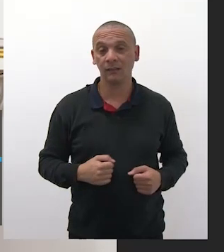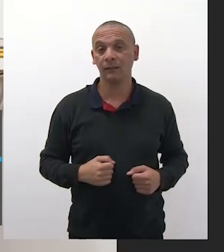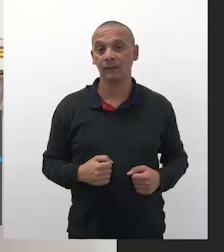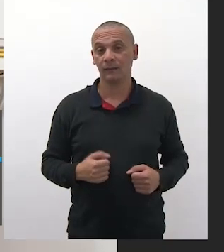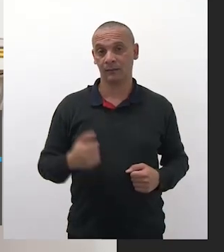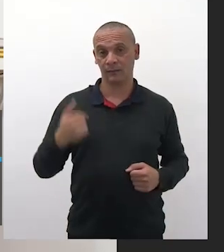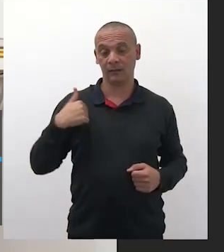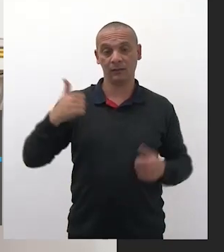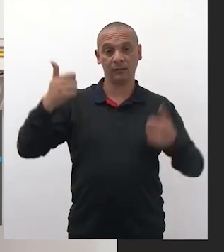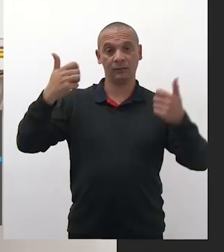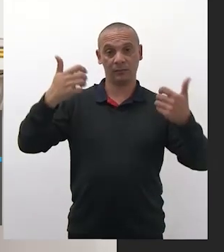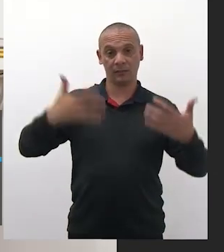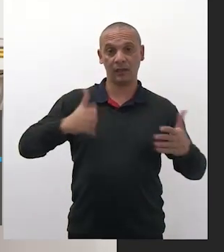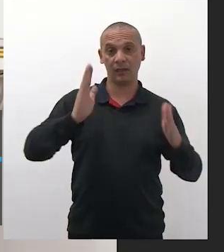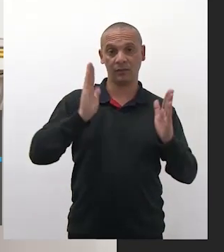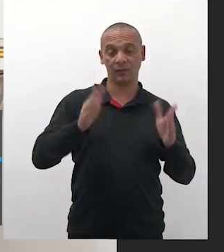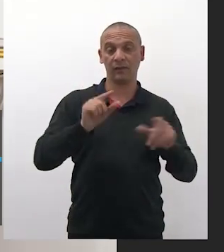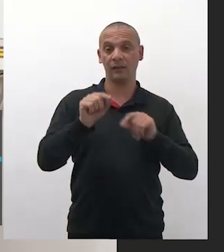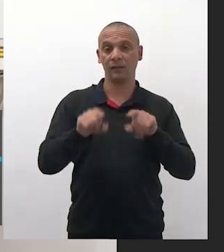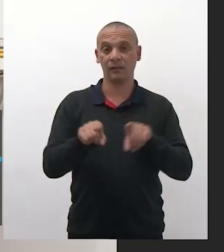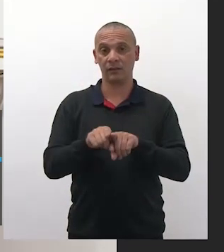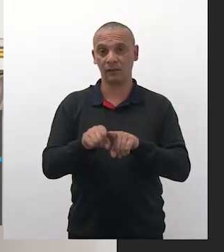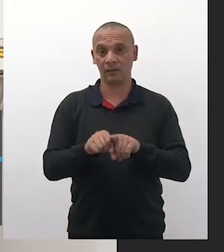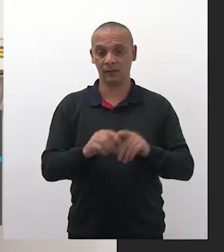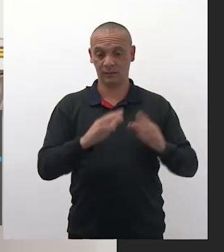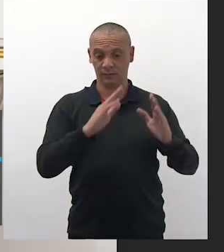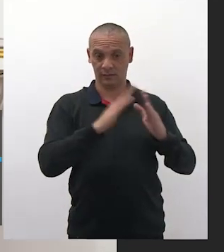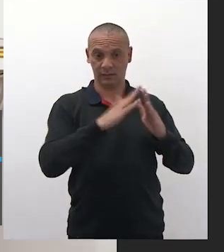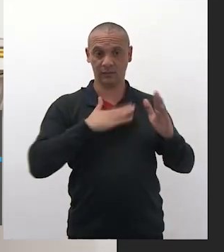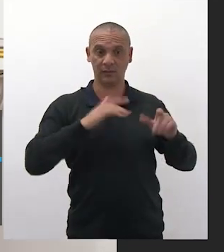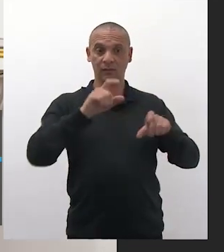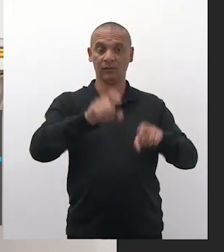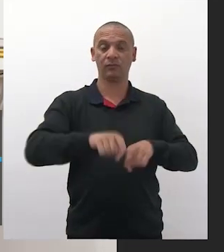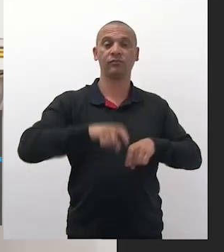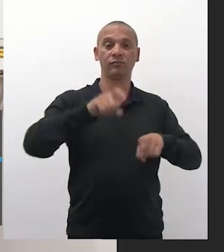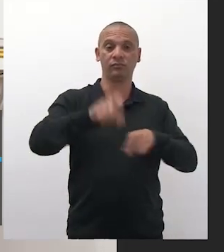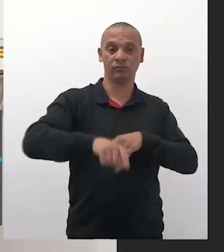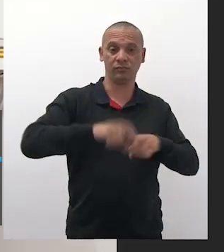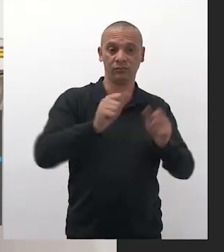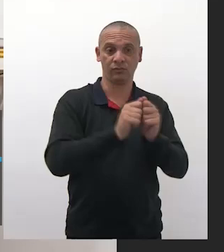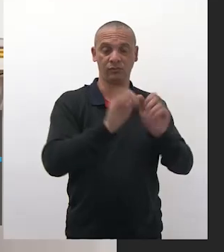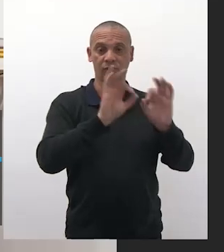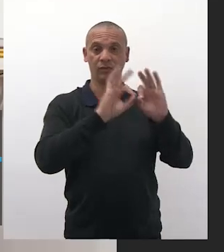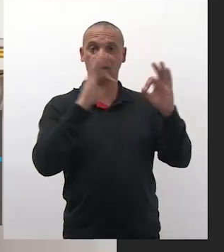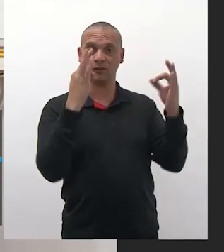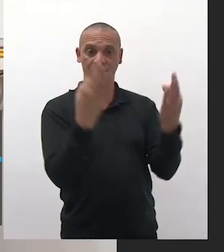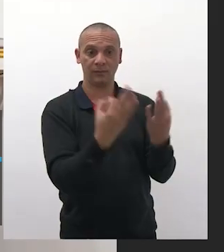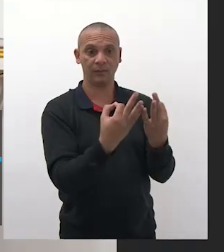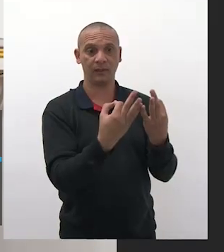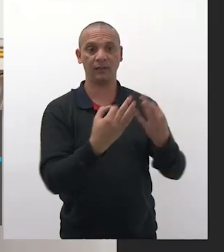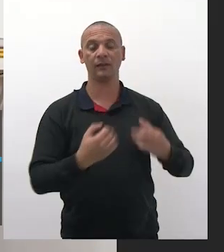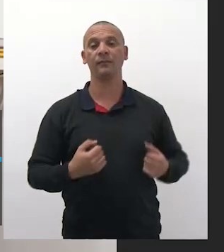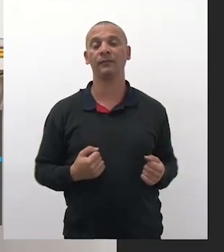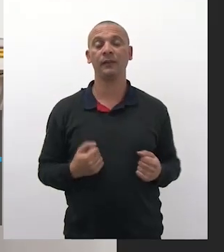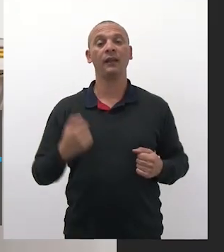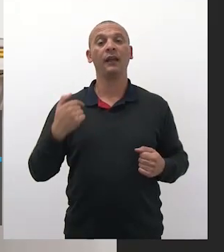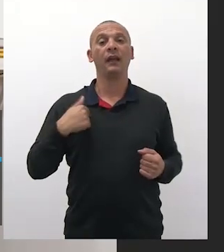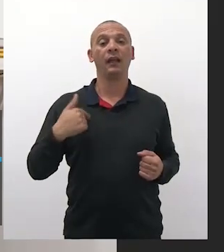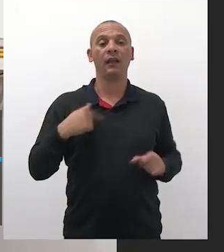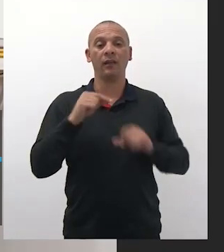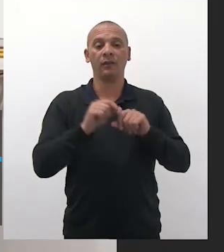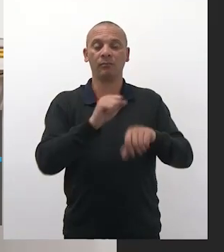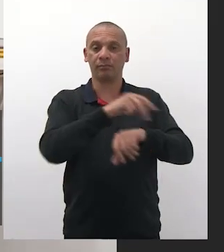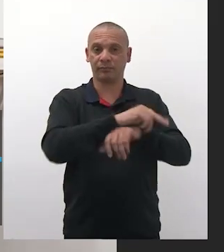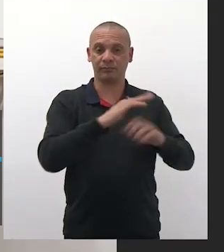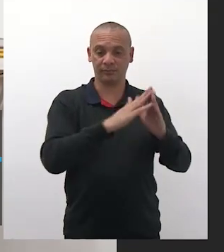como eu disse no início, eu morava na zona rural, né, com a minha família, e eu entrei para a